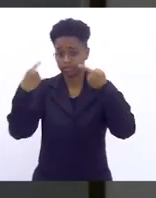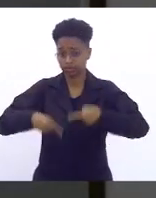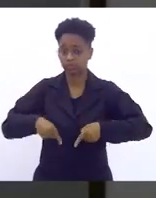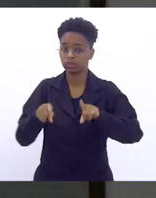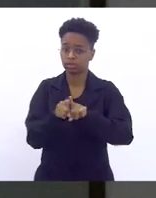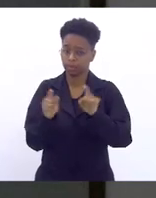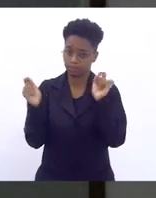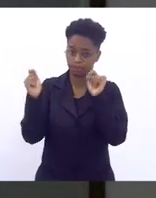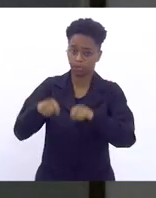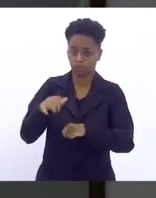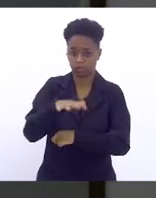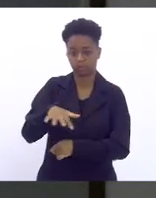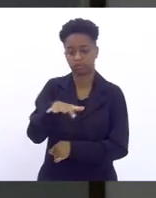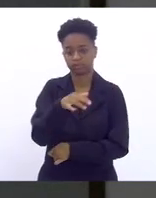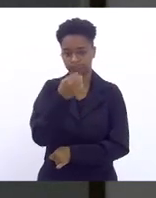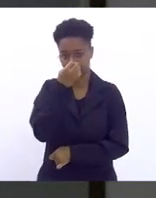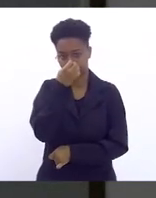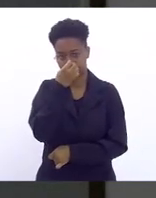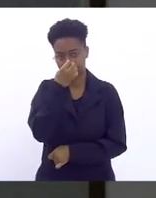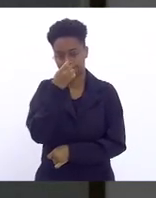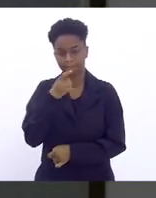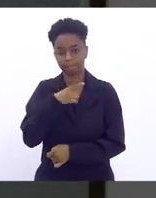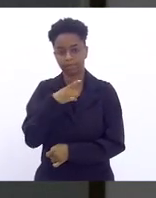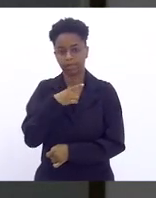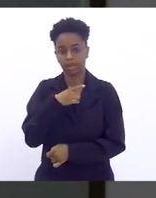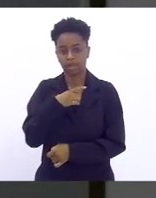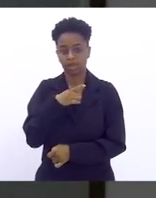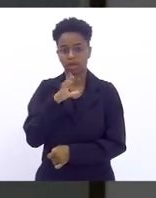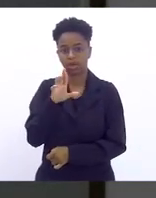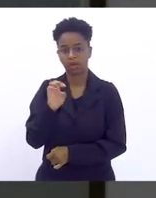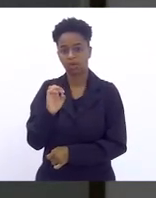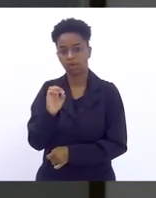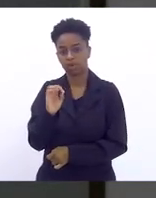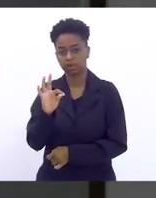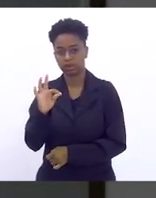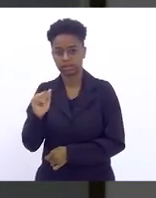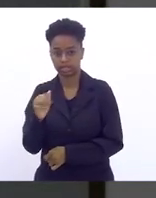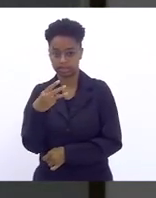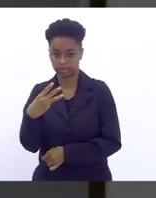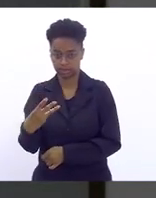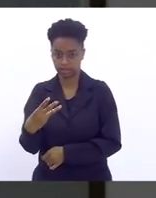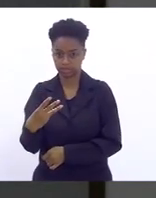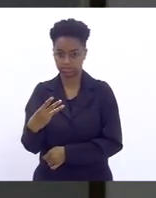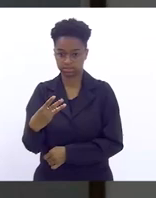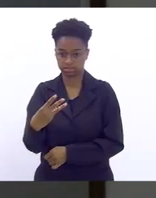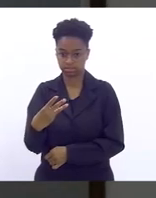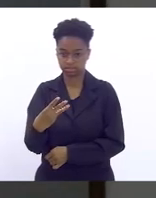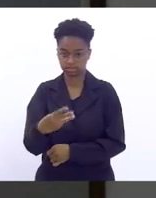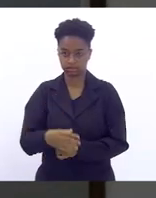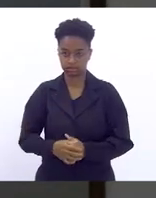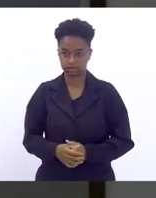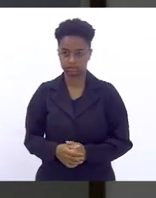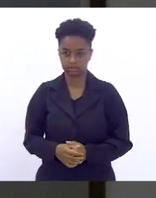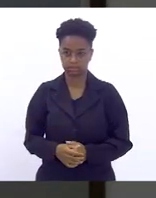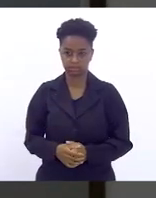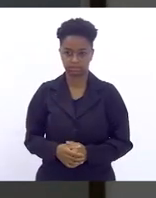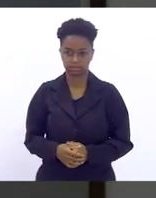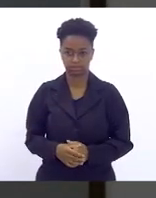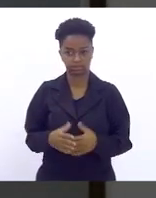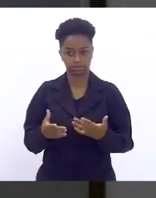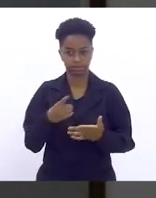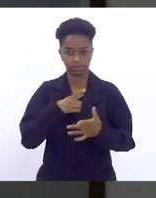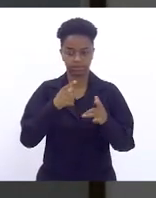potencialidades do setor a Rota 3 né a fraca interação porque aí tem aqui tem um pouco das